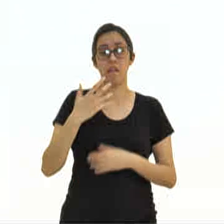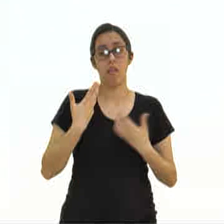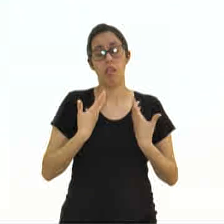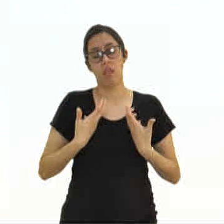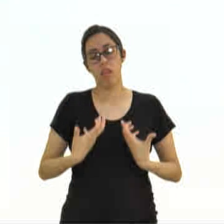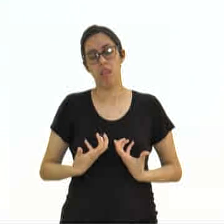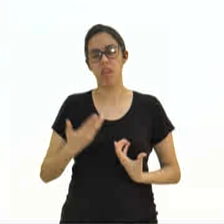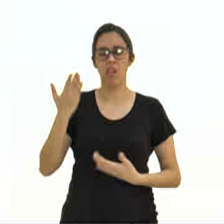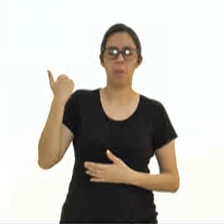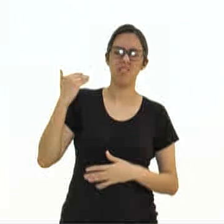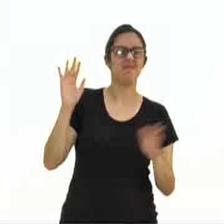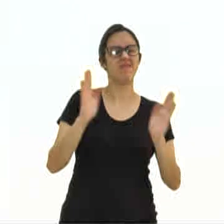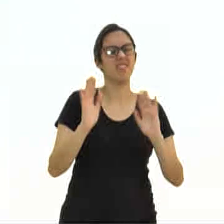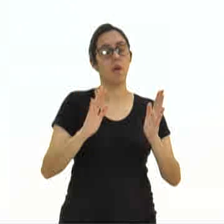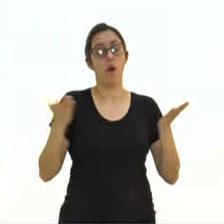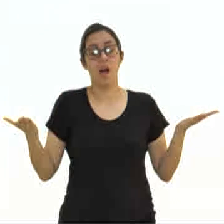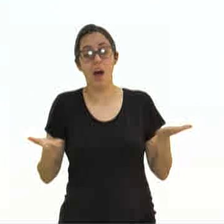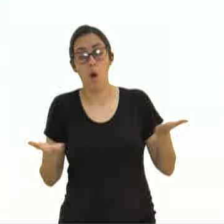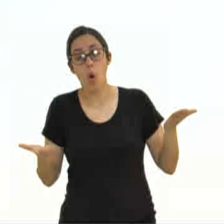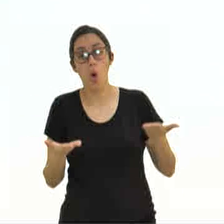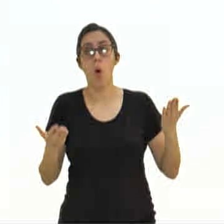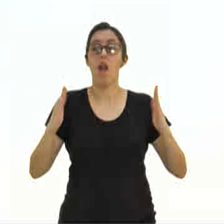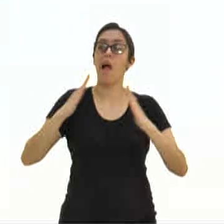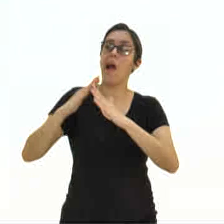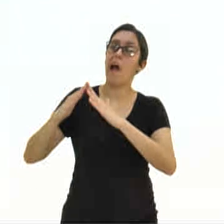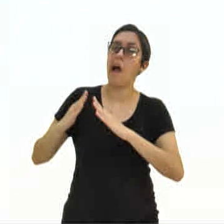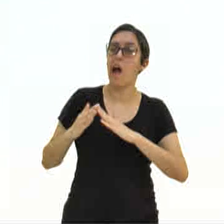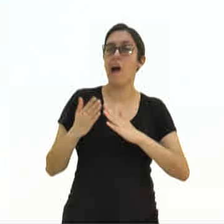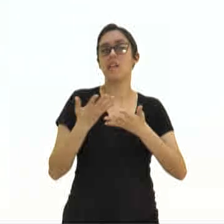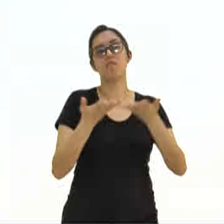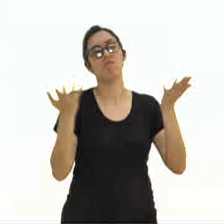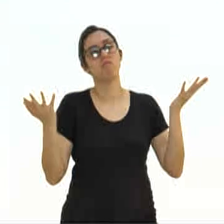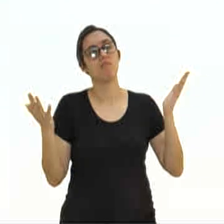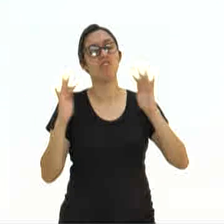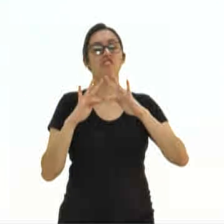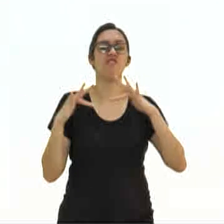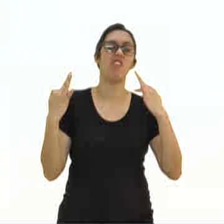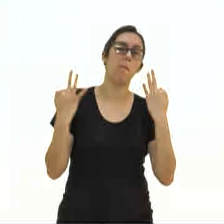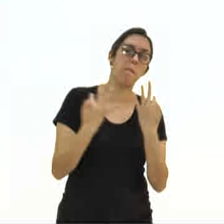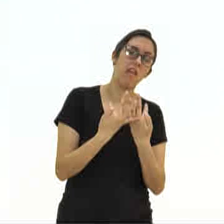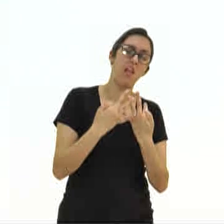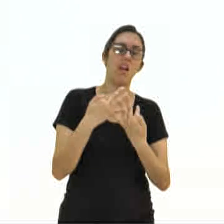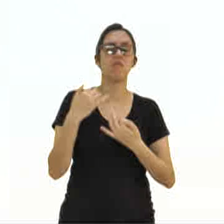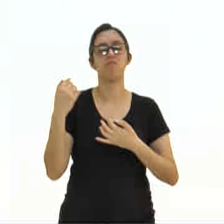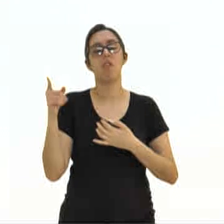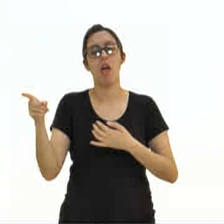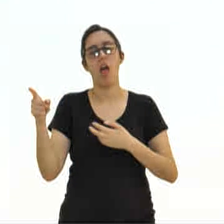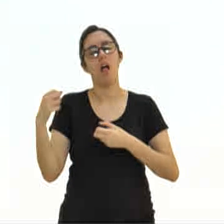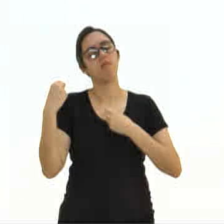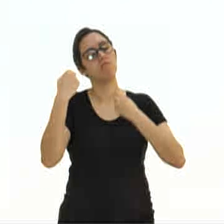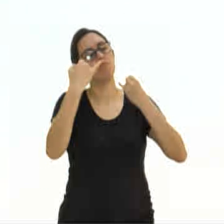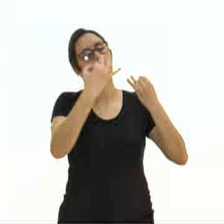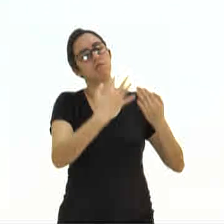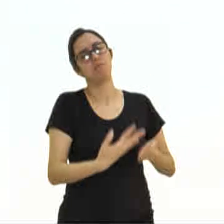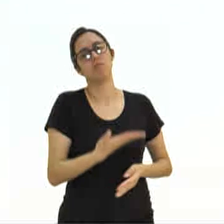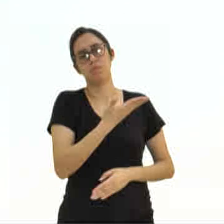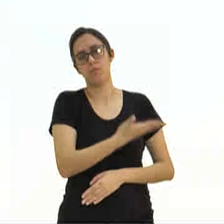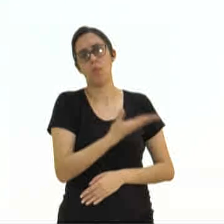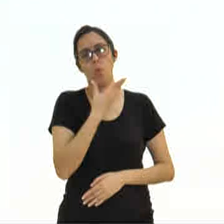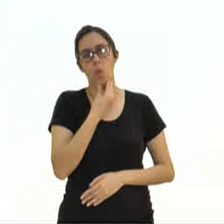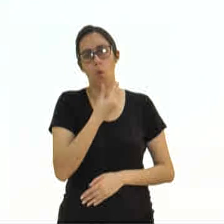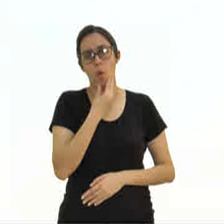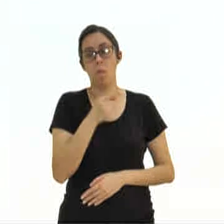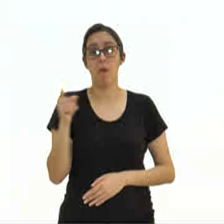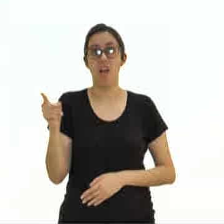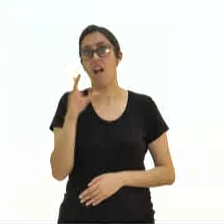falou do presente, falou dos negócios da casa, falou das canseiras de família, né? Então ela estava falando sobre muitas coisas, agora era a vez